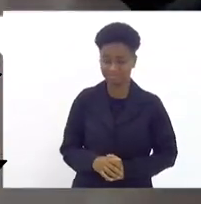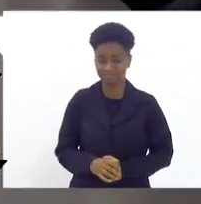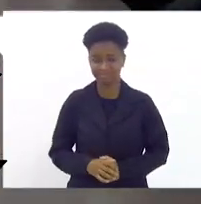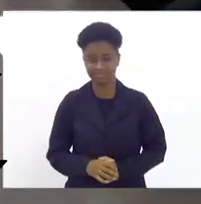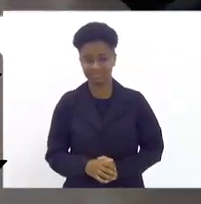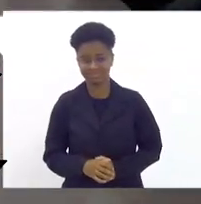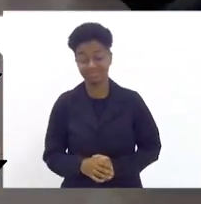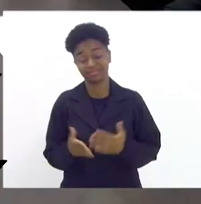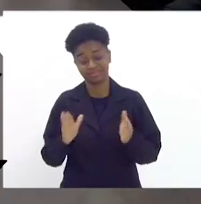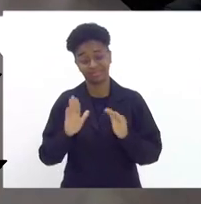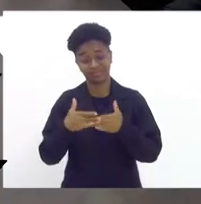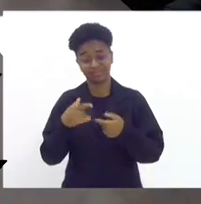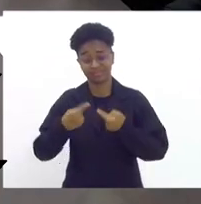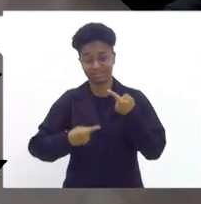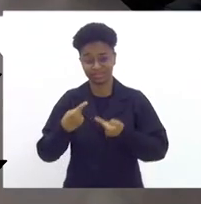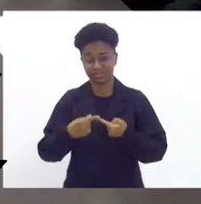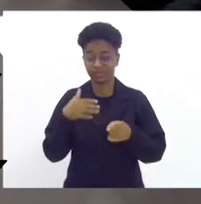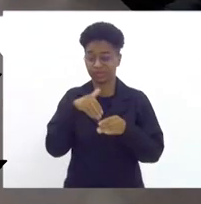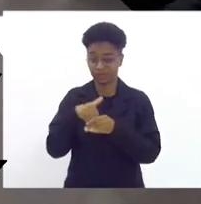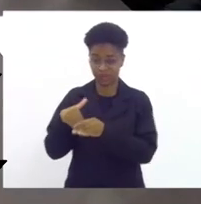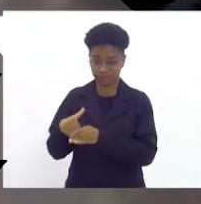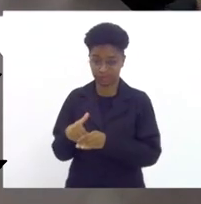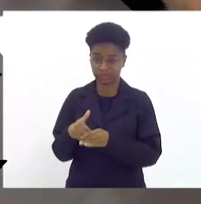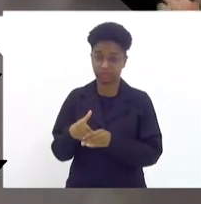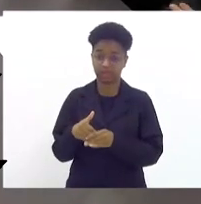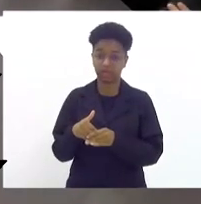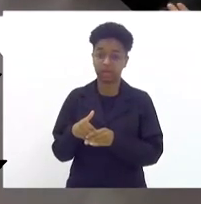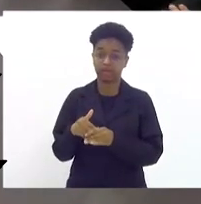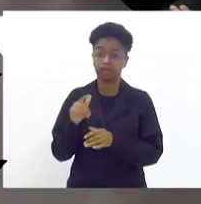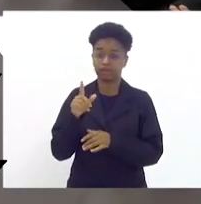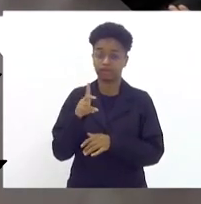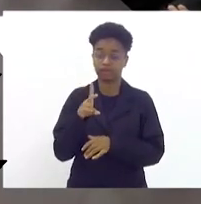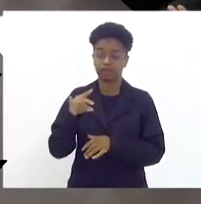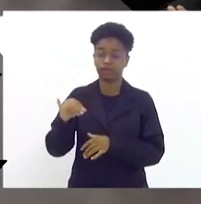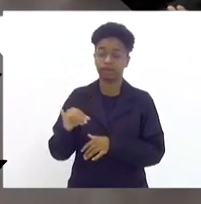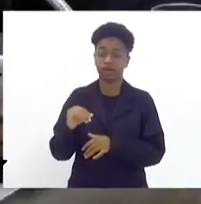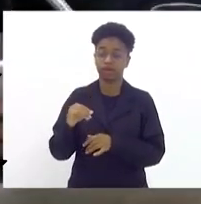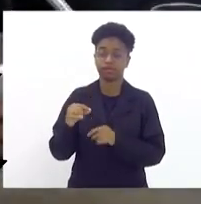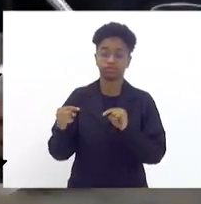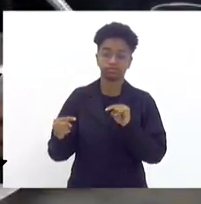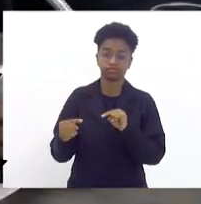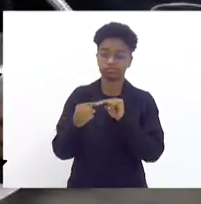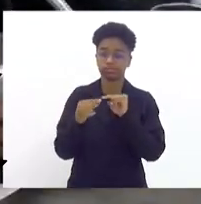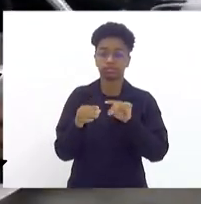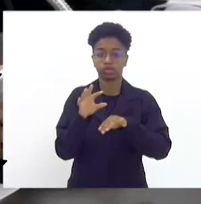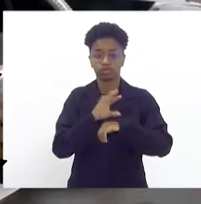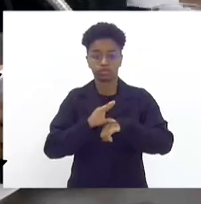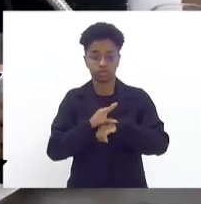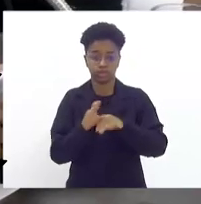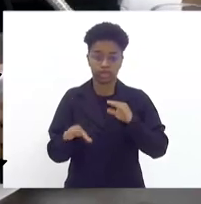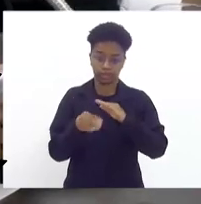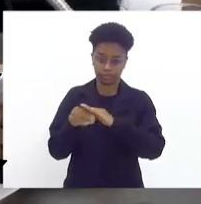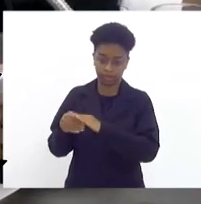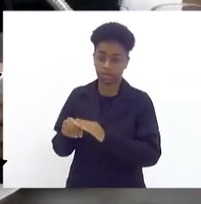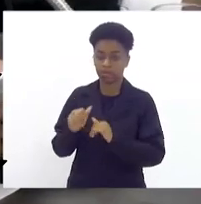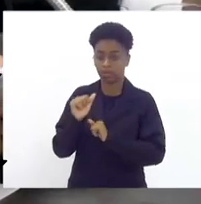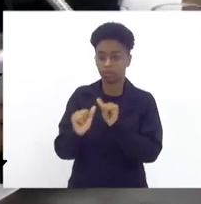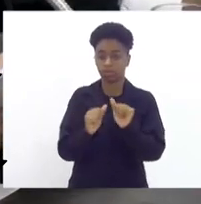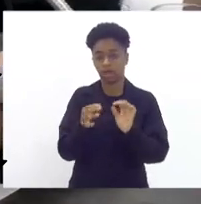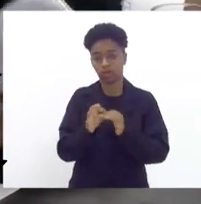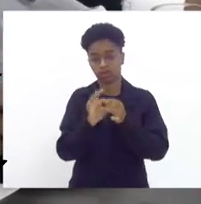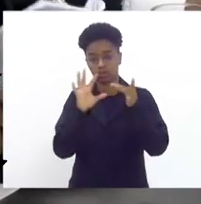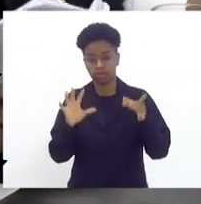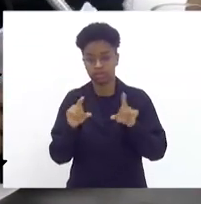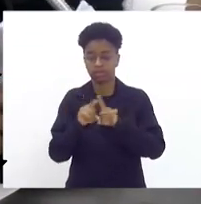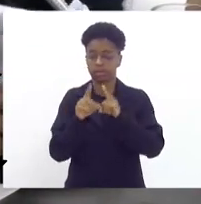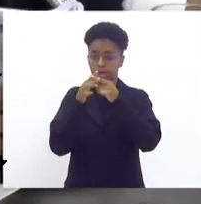Então, encerrada a discussão, votação, parecer retificado do autor pela constitucionalidade com emendas para que a gente torne o projeto autorizativo e faça a revisão de